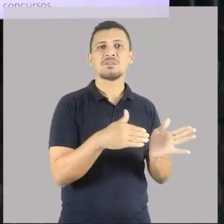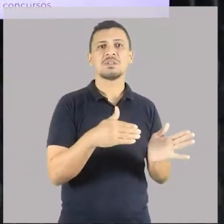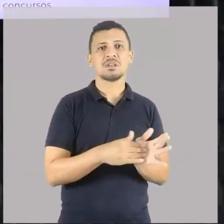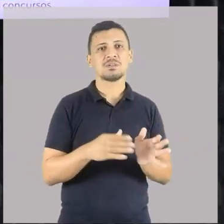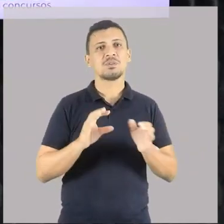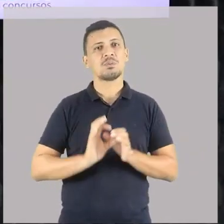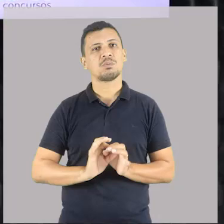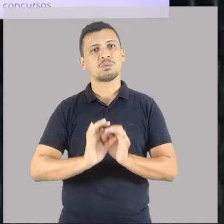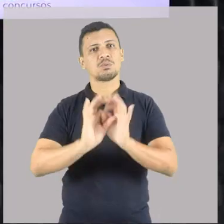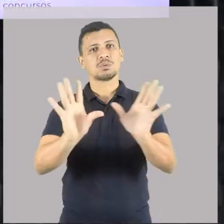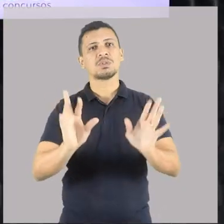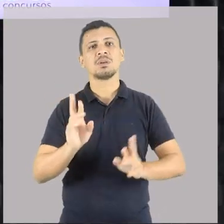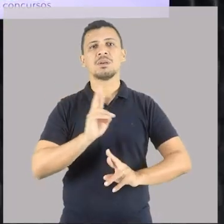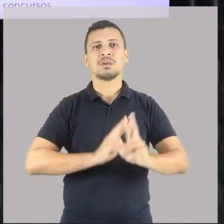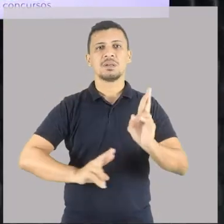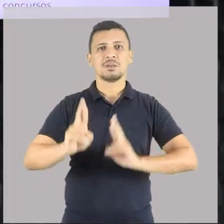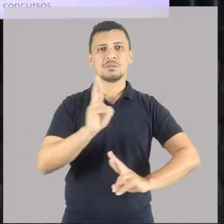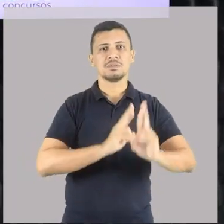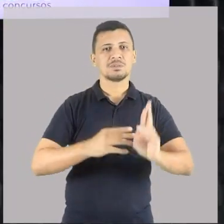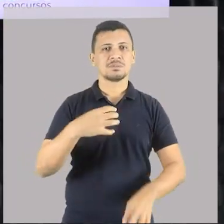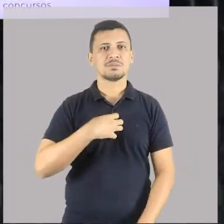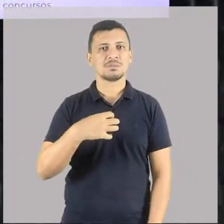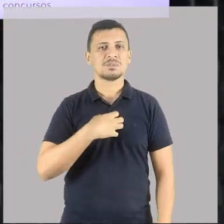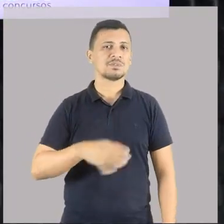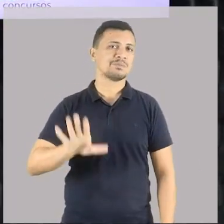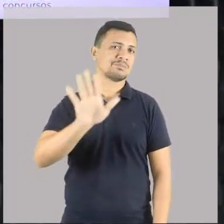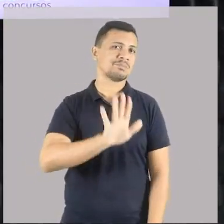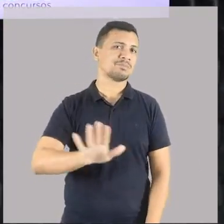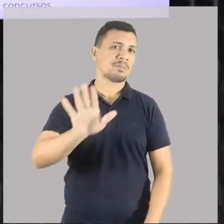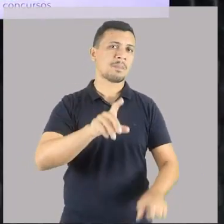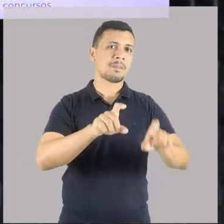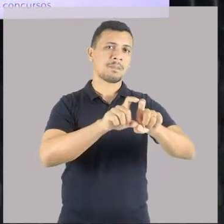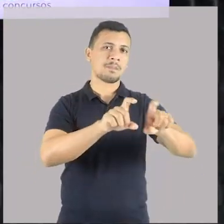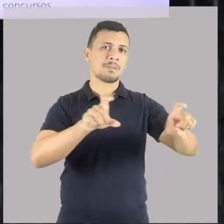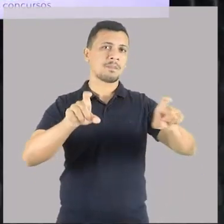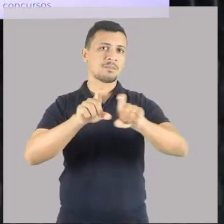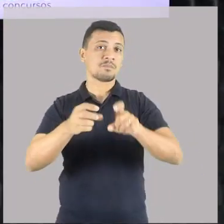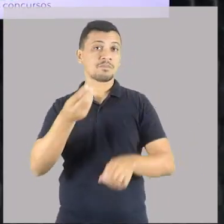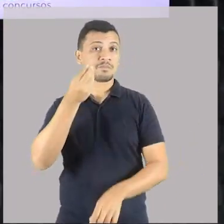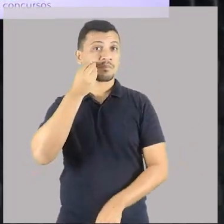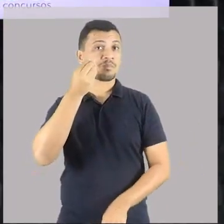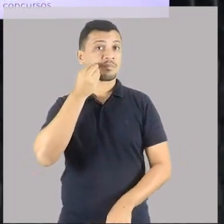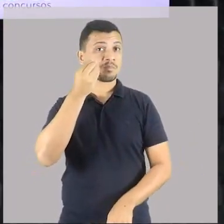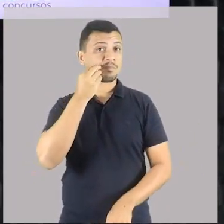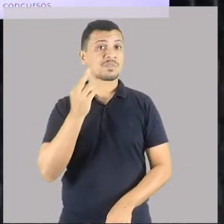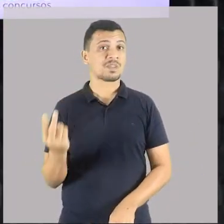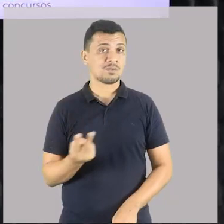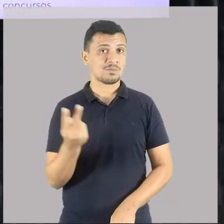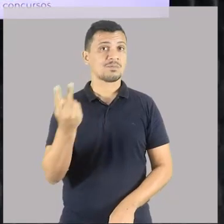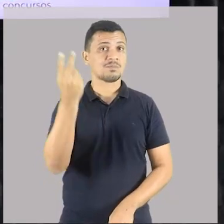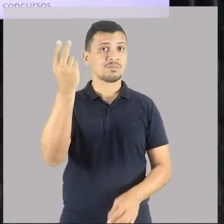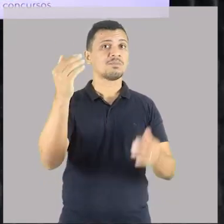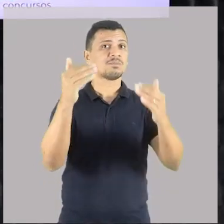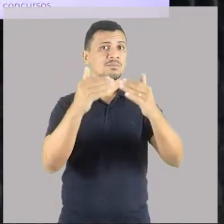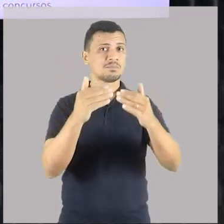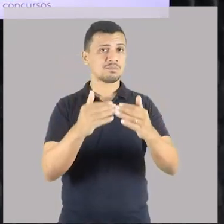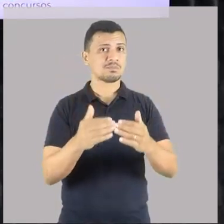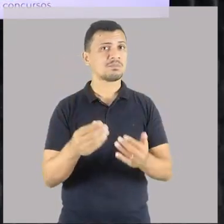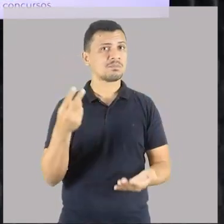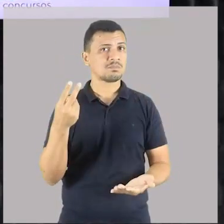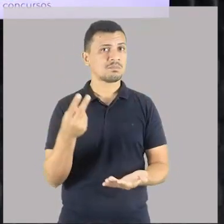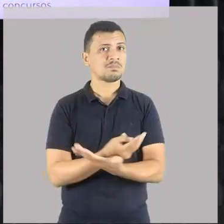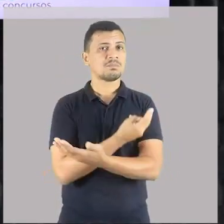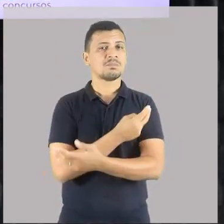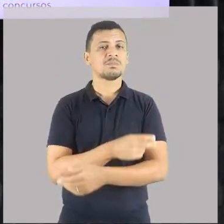eu estabeleço a relação de sentido entre essas orações para verificar se estão dando valores circunstanciais, tá? Então,